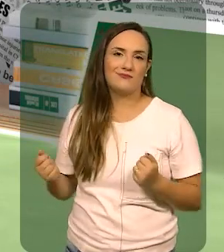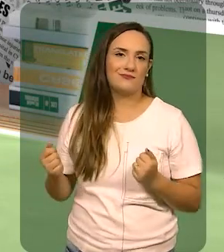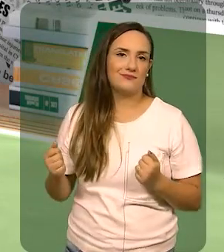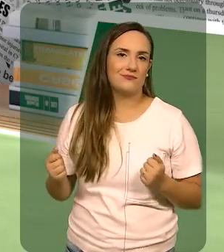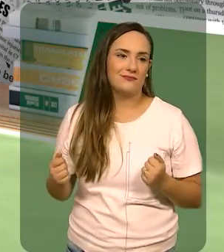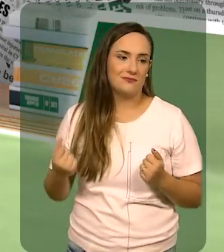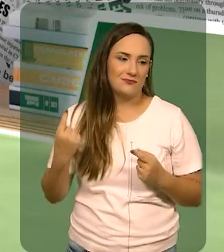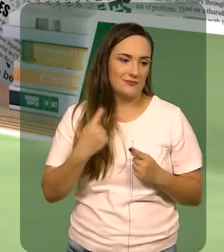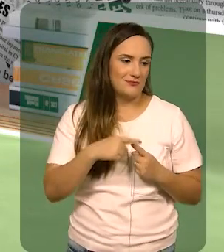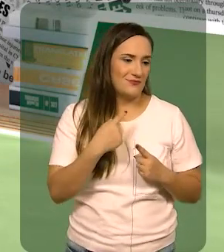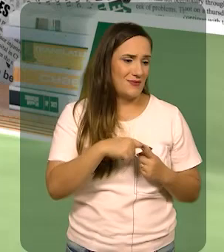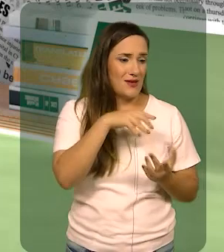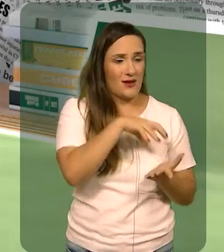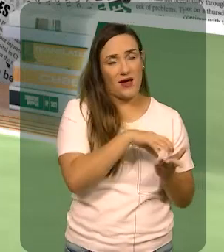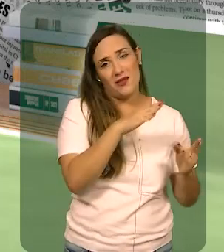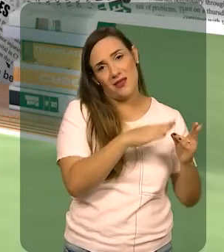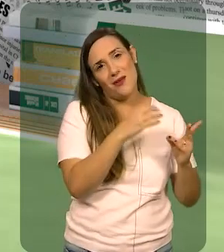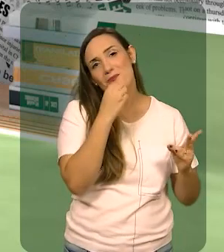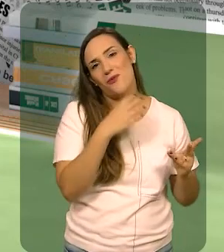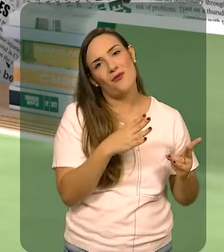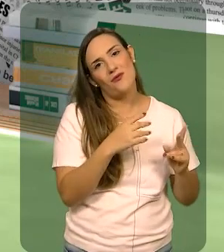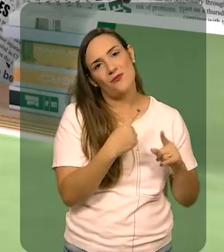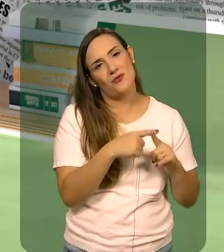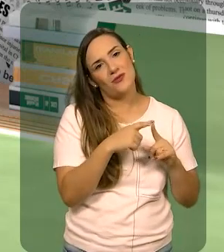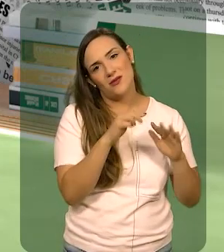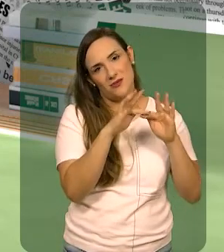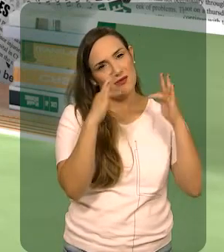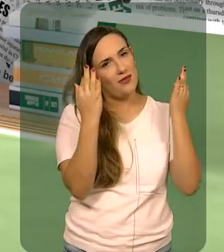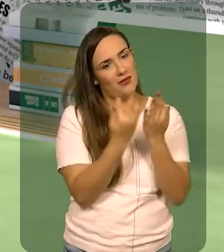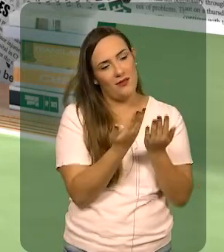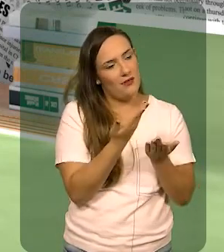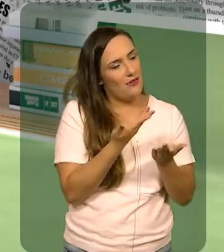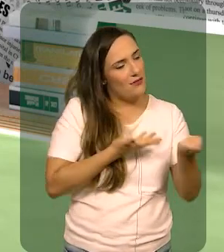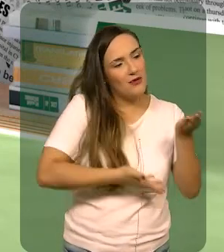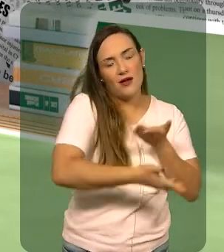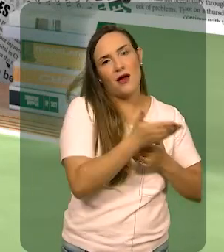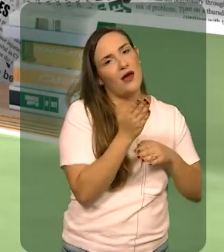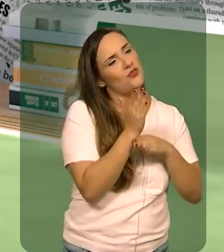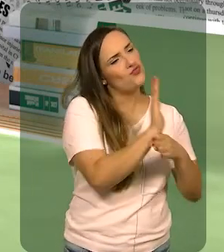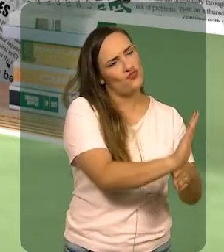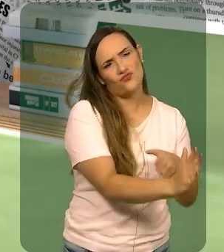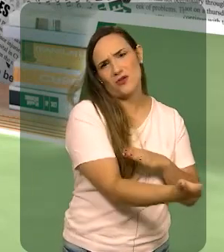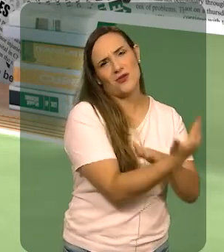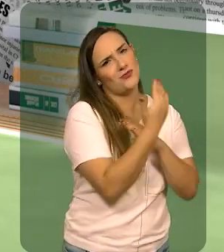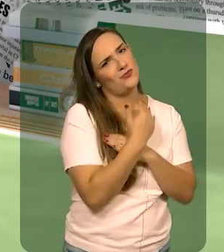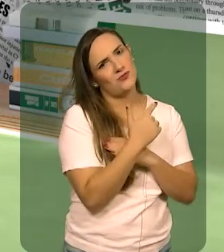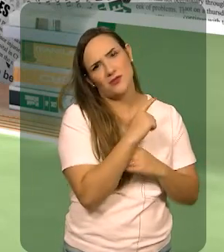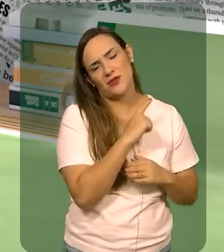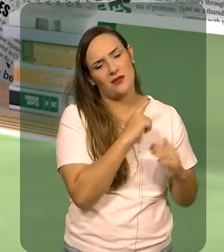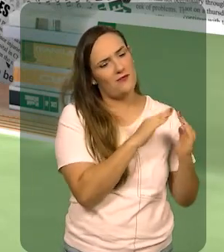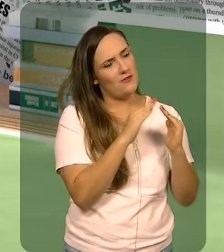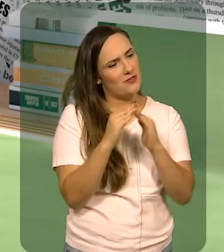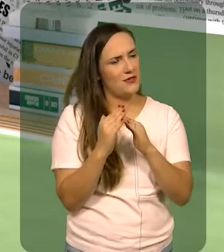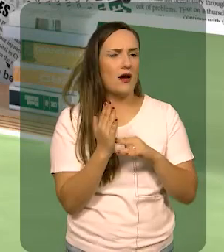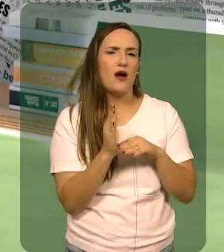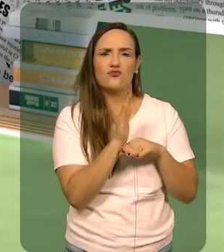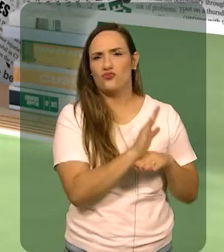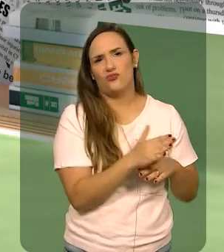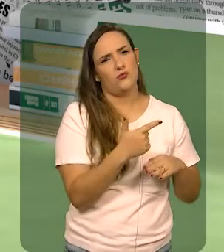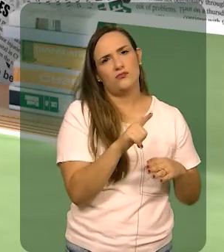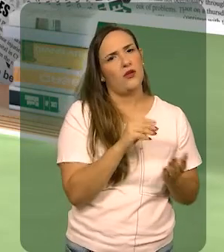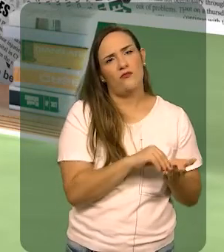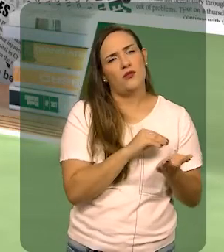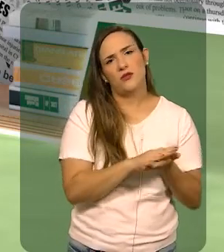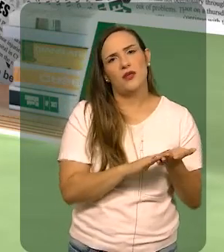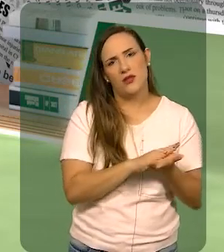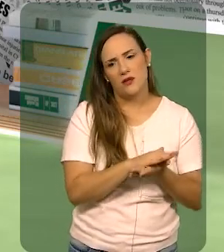Porque ali a gente tá na zona de conforto, porque ali a família é recíproca com o outro. Tá faltando alguma coisa, as pessoas, a vizinha já ajuda,